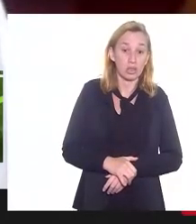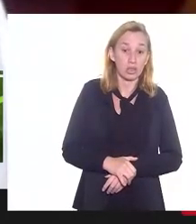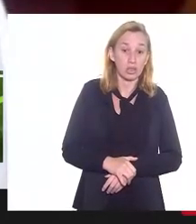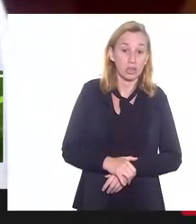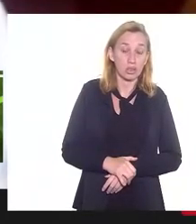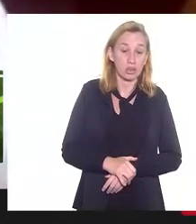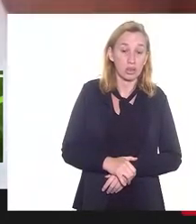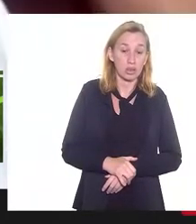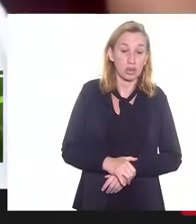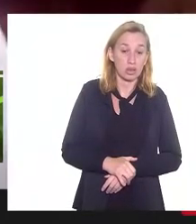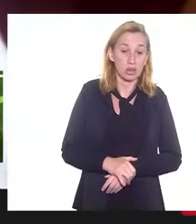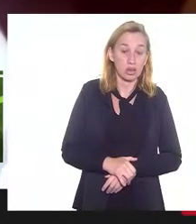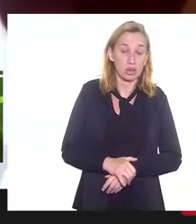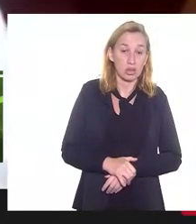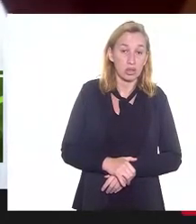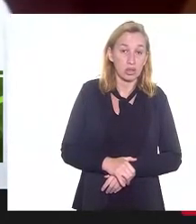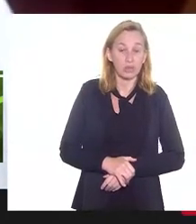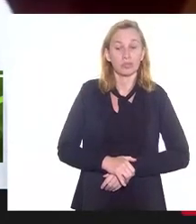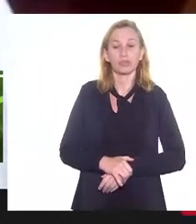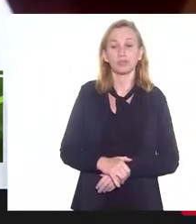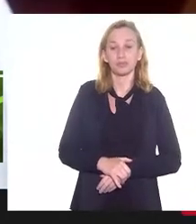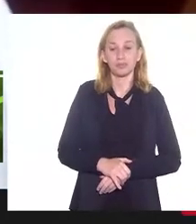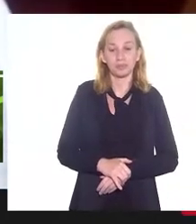dos proponentes, né,